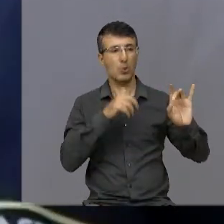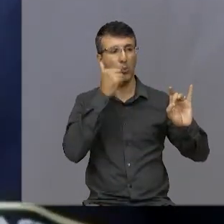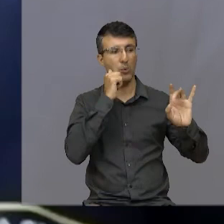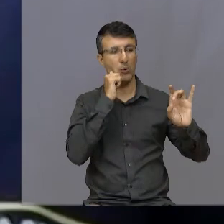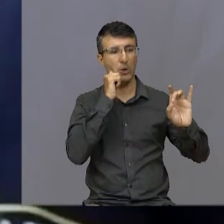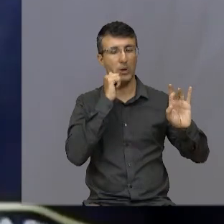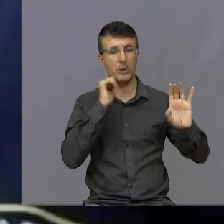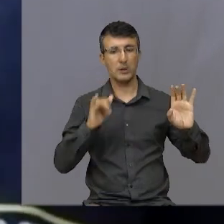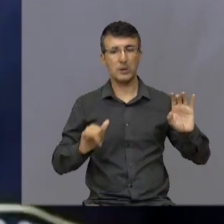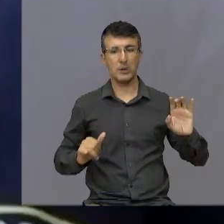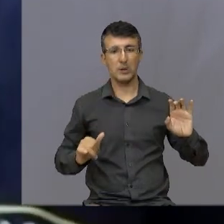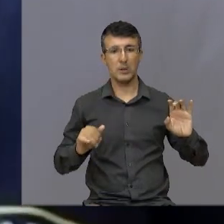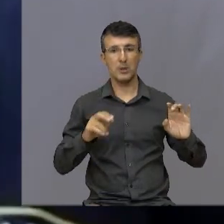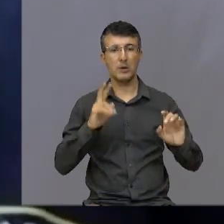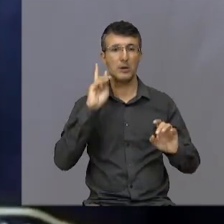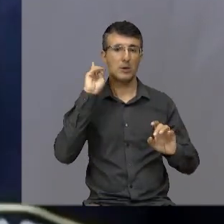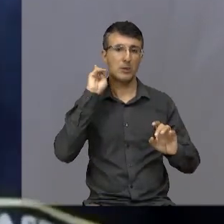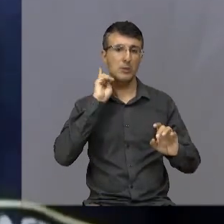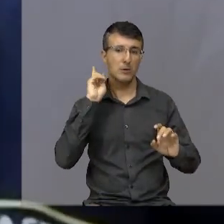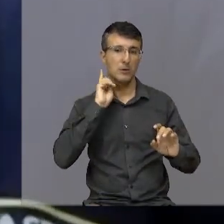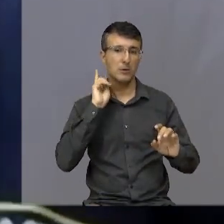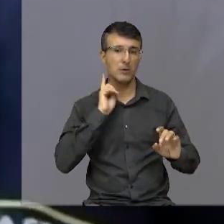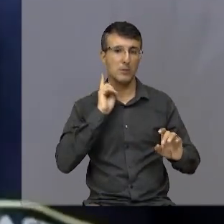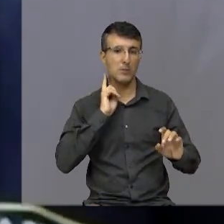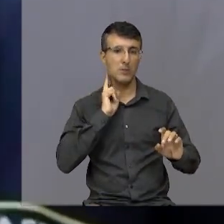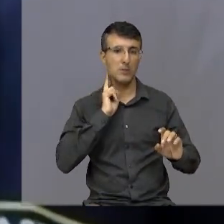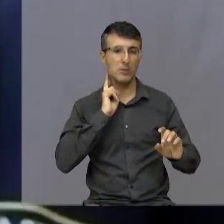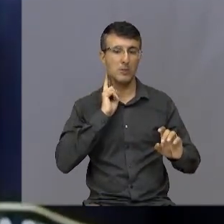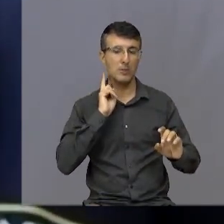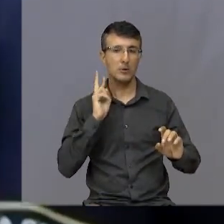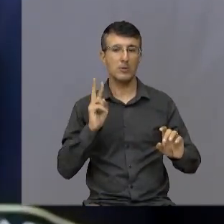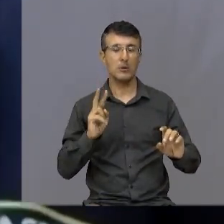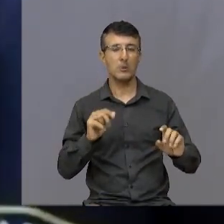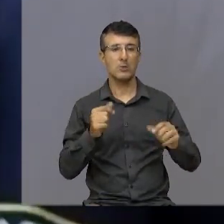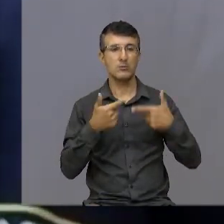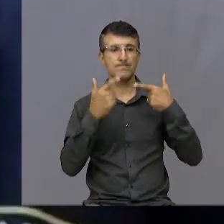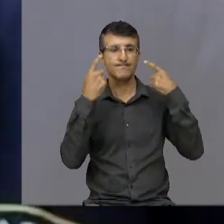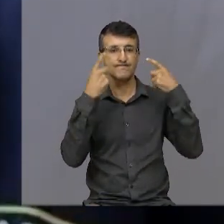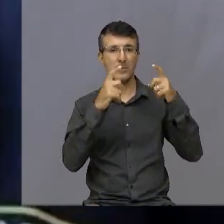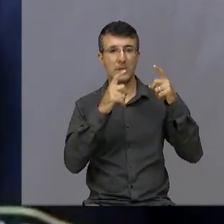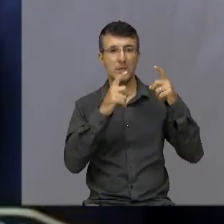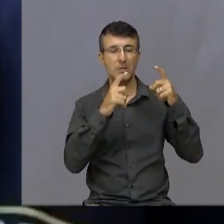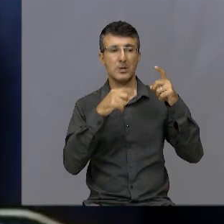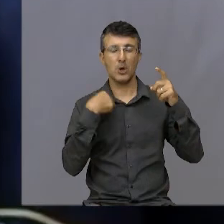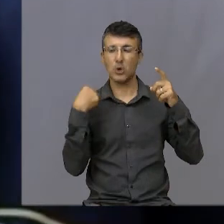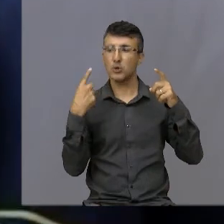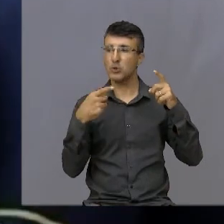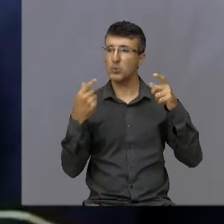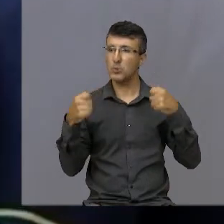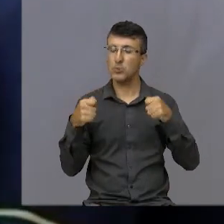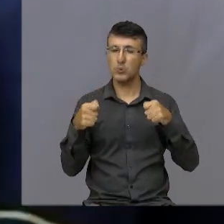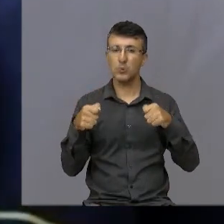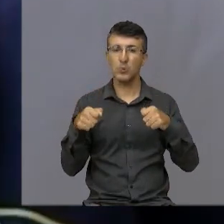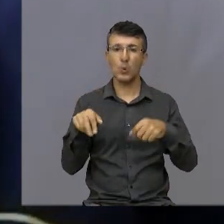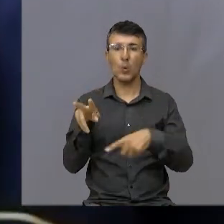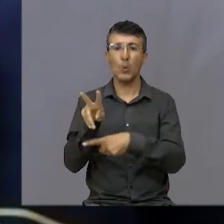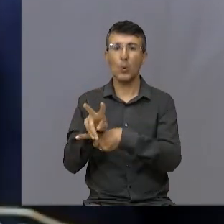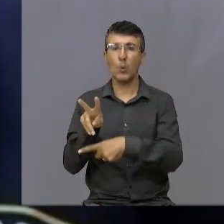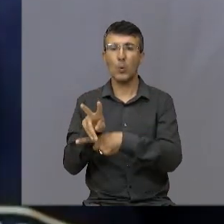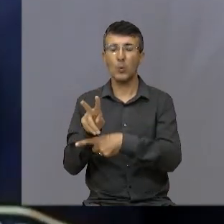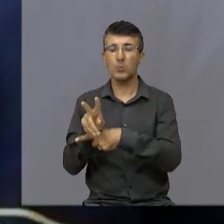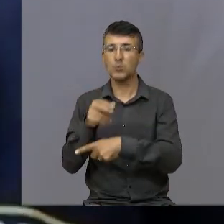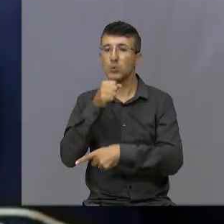violência. Eu vou só me estender um pouquinho, dizendo que nós temos que ter um cuidado também muito especial com os nossos